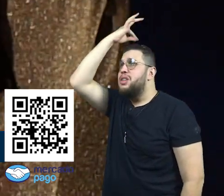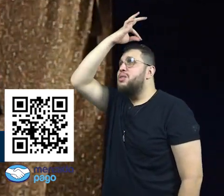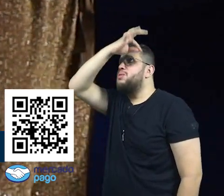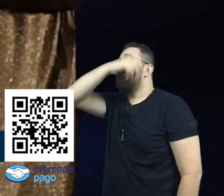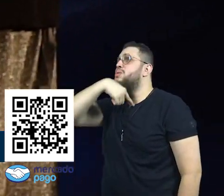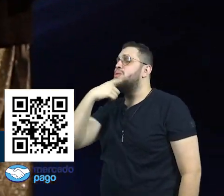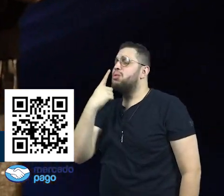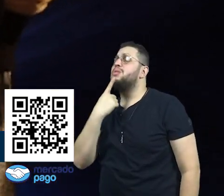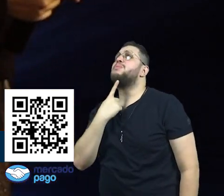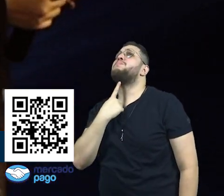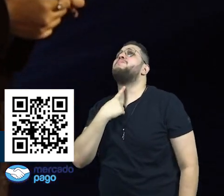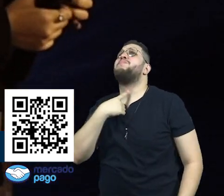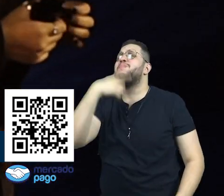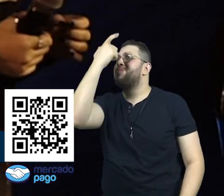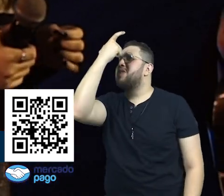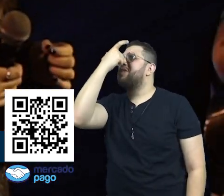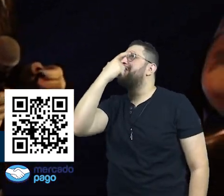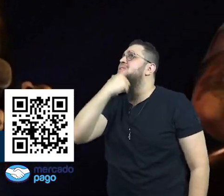adoramos, em Espírito,